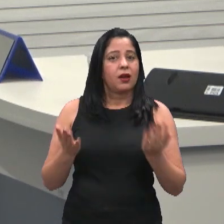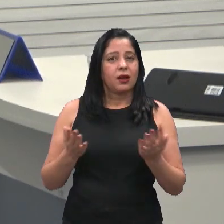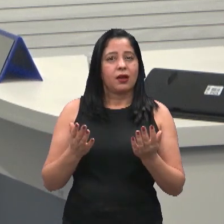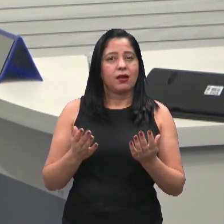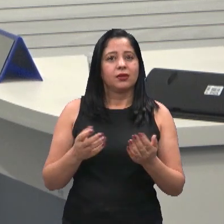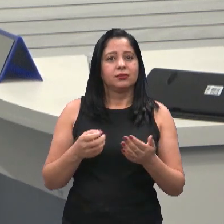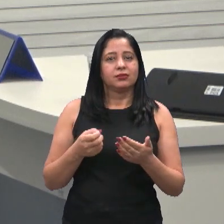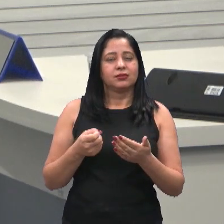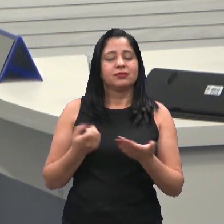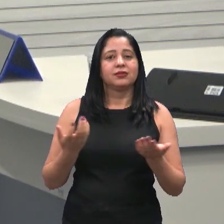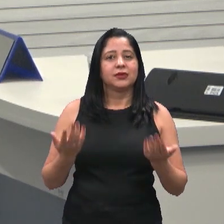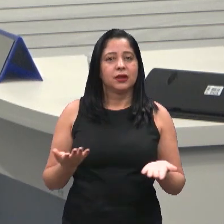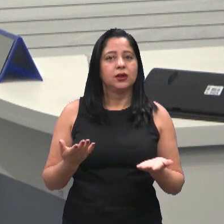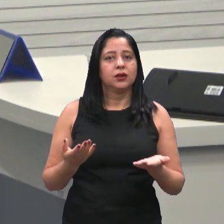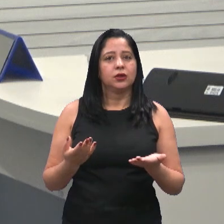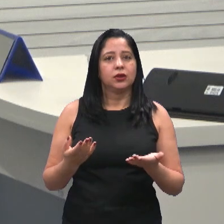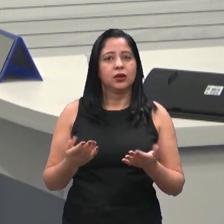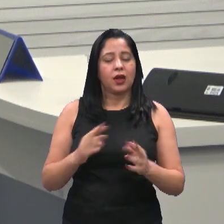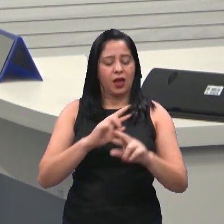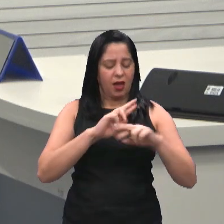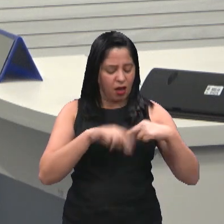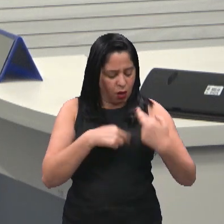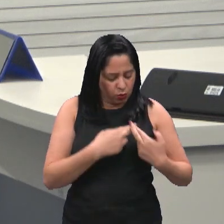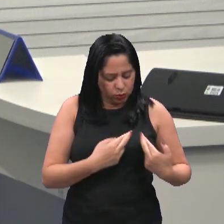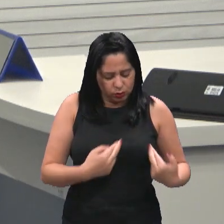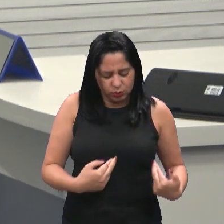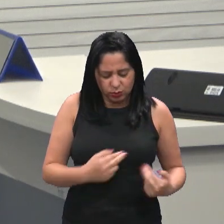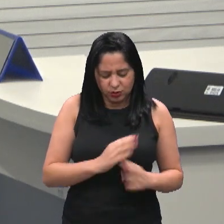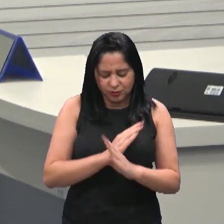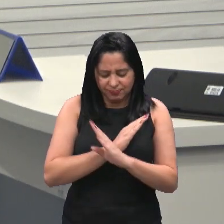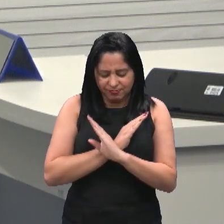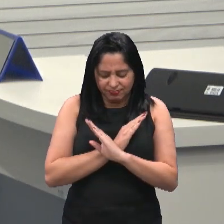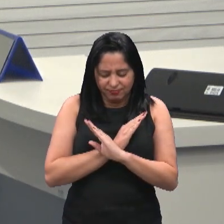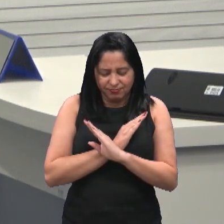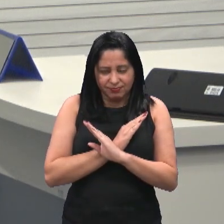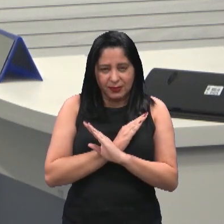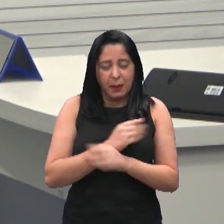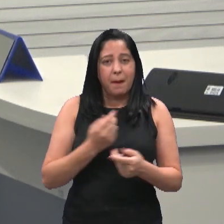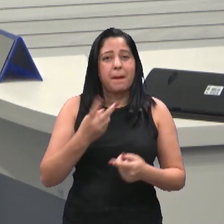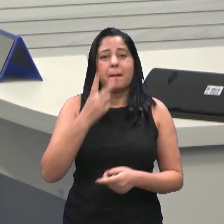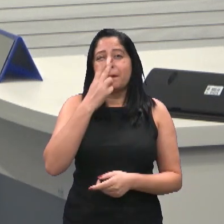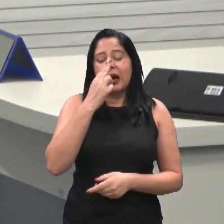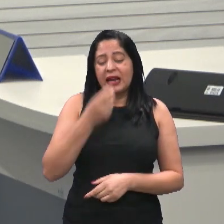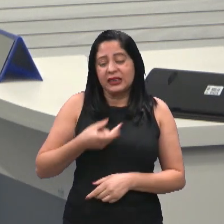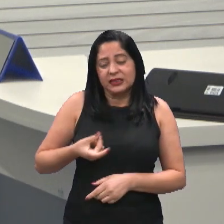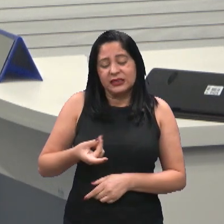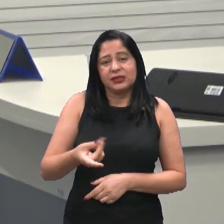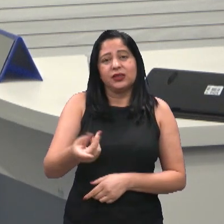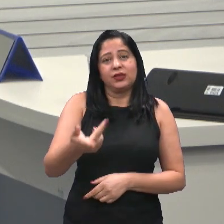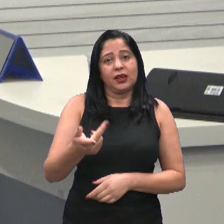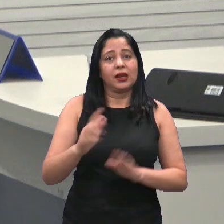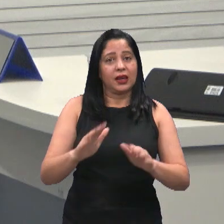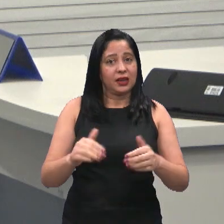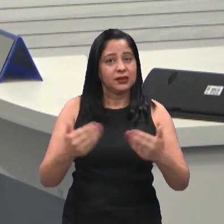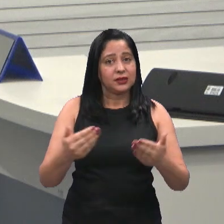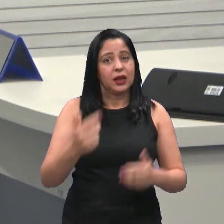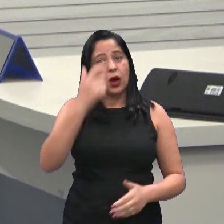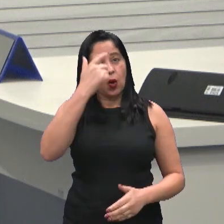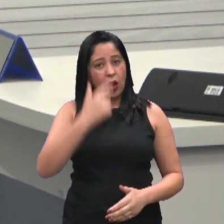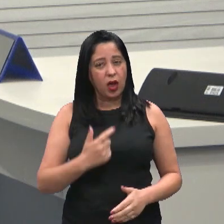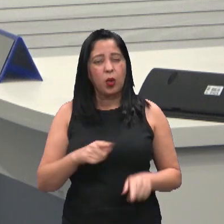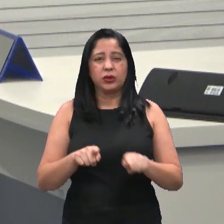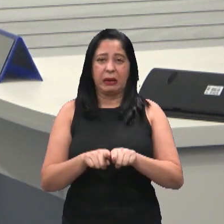luta, é o luto por uma luta que não termina. Então, eu quero levantar a minha voz aqui também de